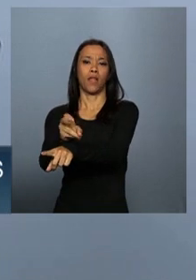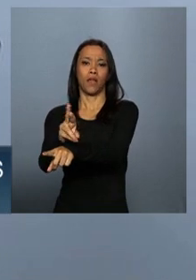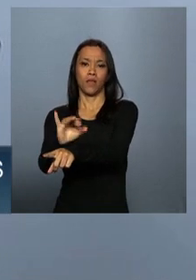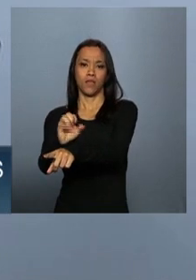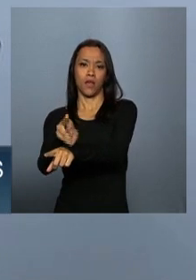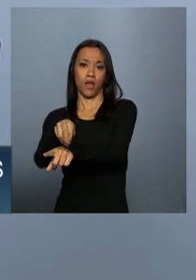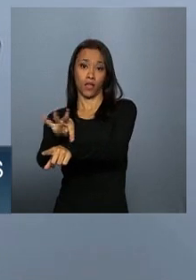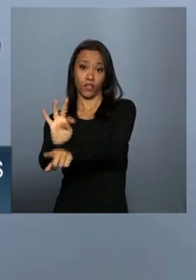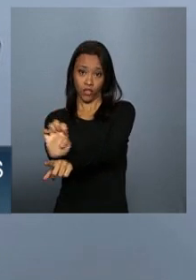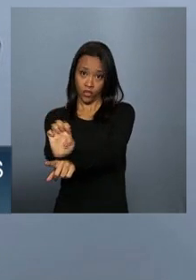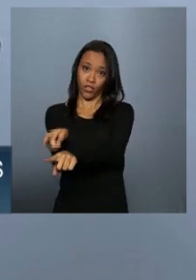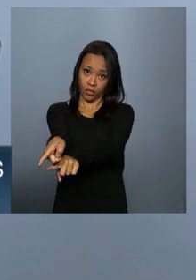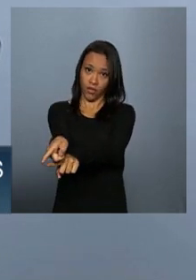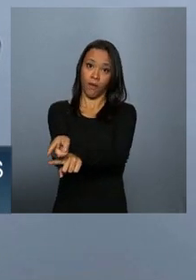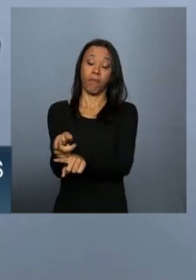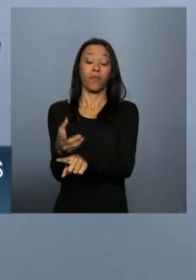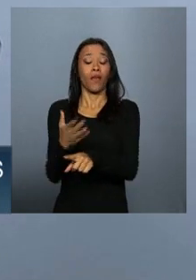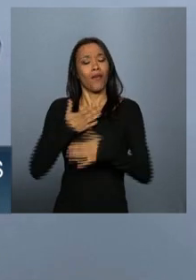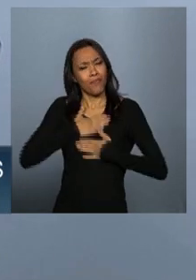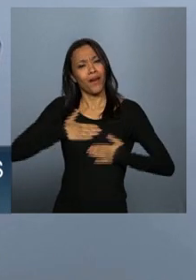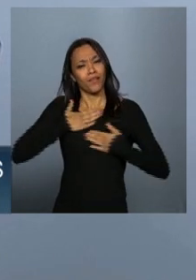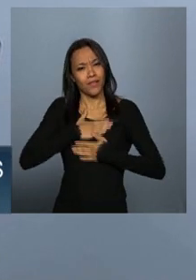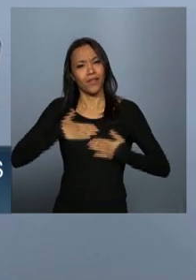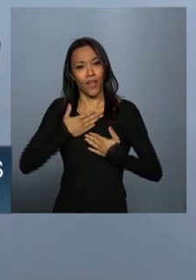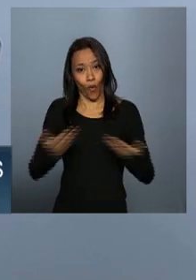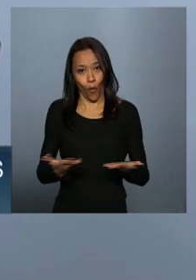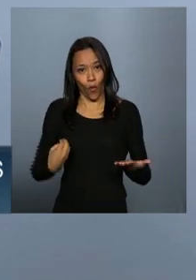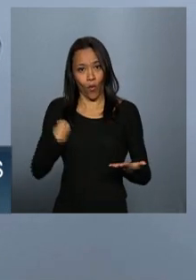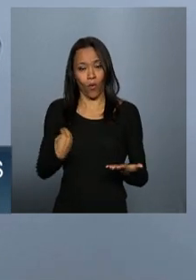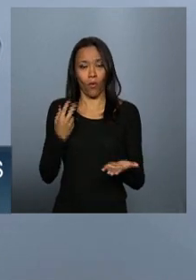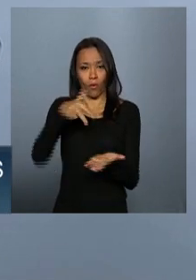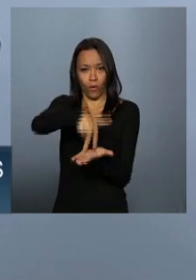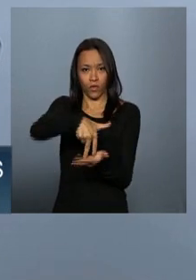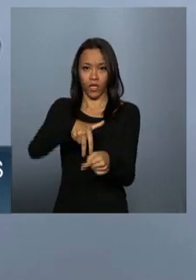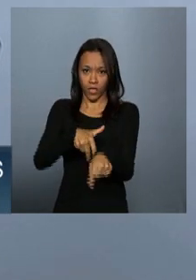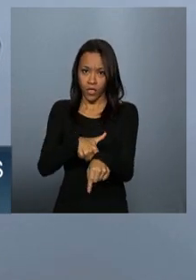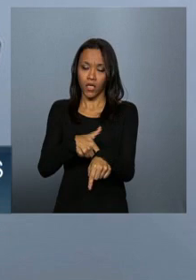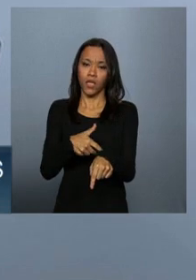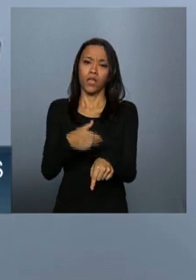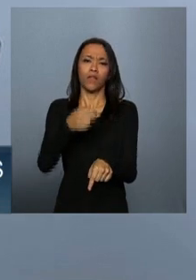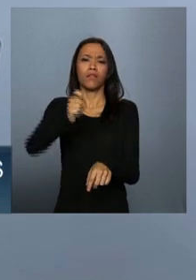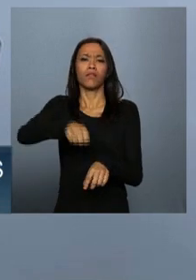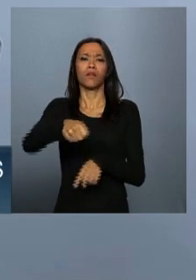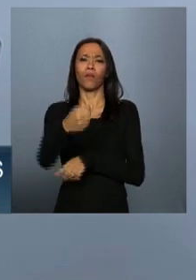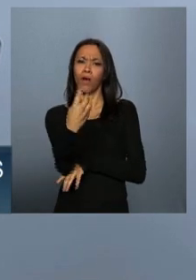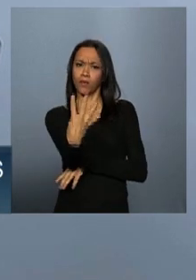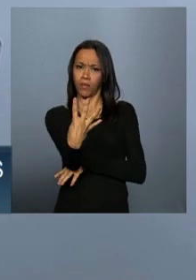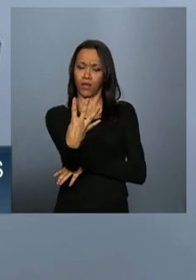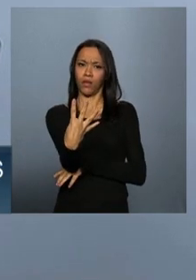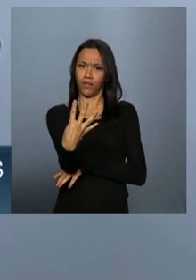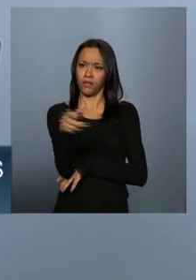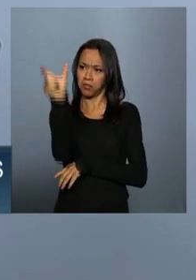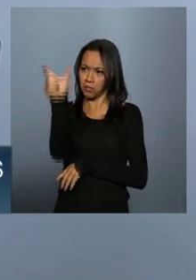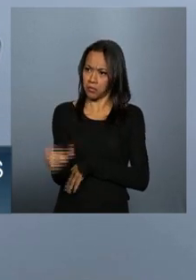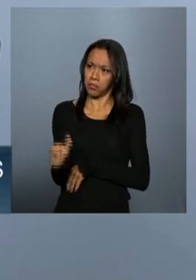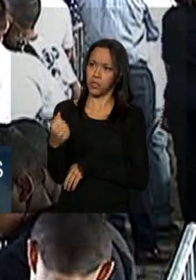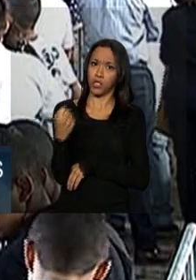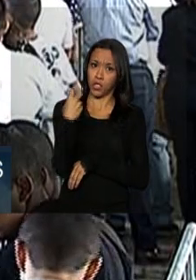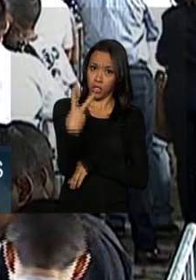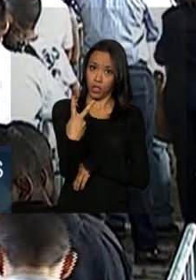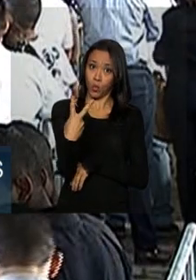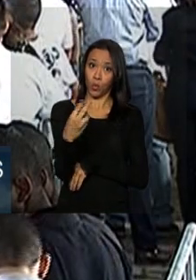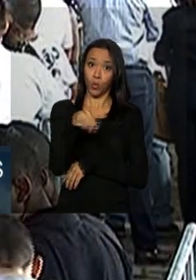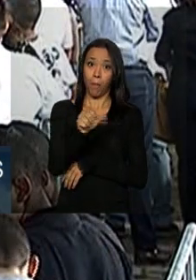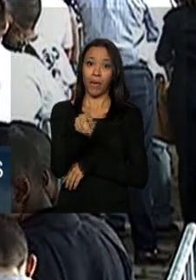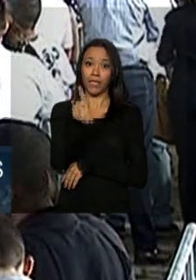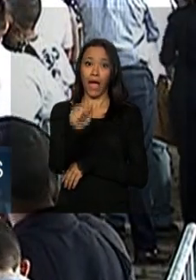vocês. É um prazer estar aqui, presidenta. A senhora, em 4 meses desse segundo mandato da senhora,